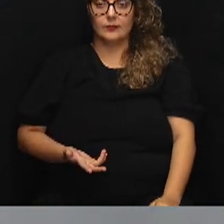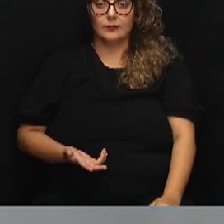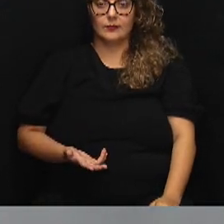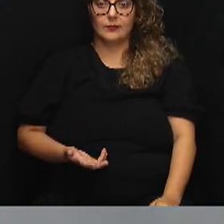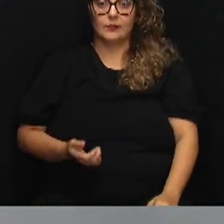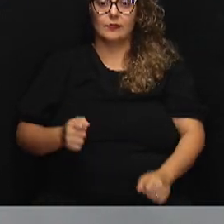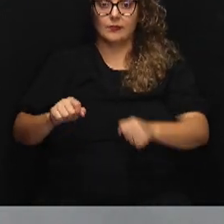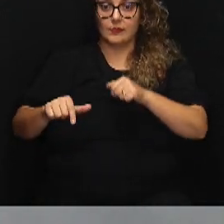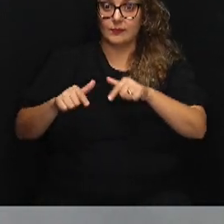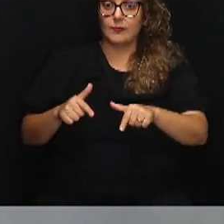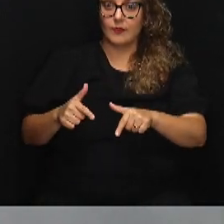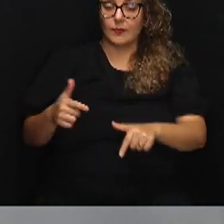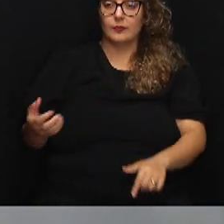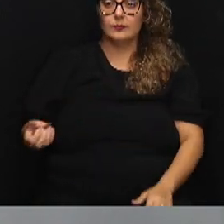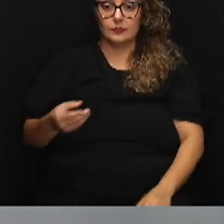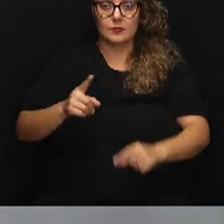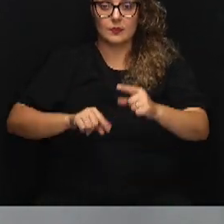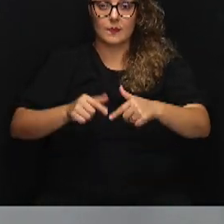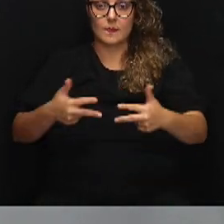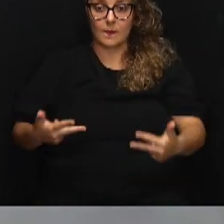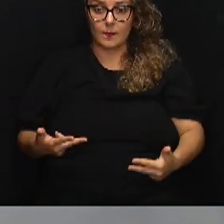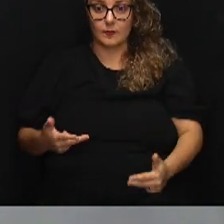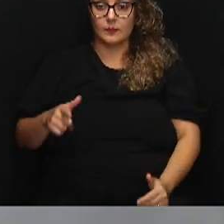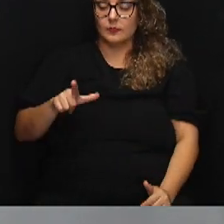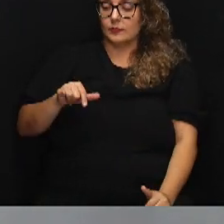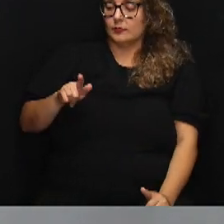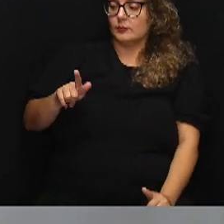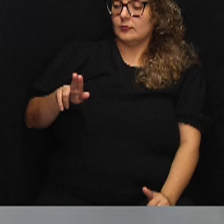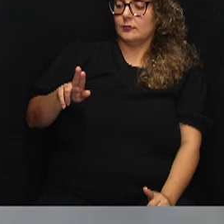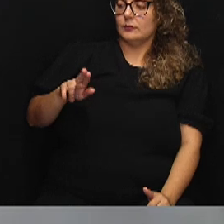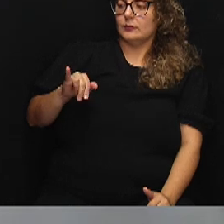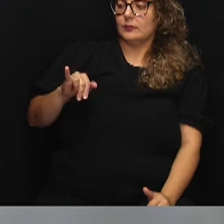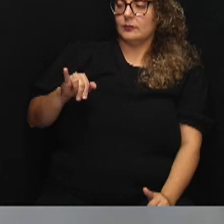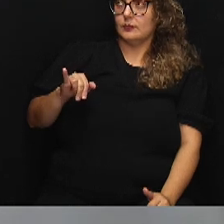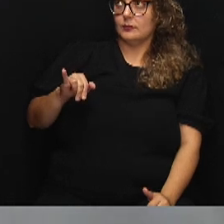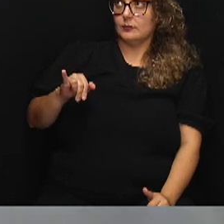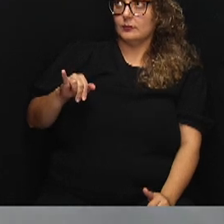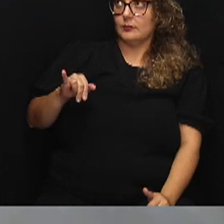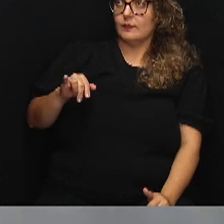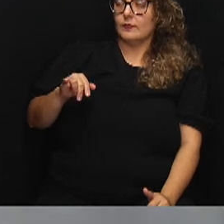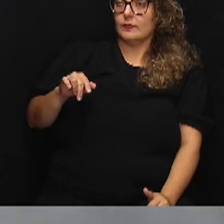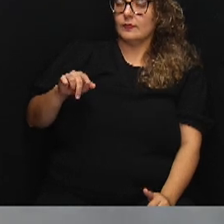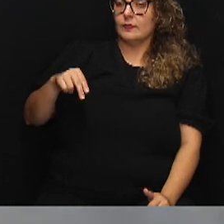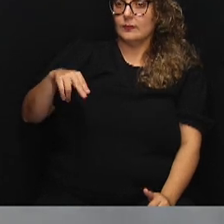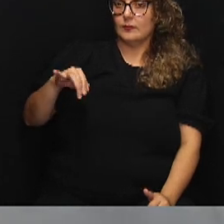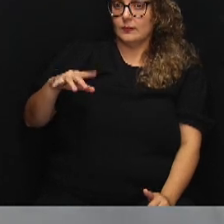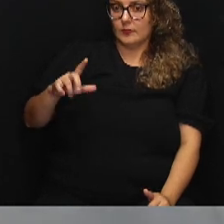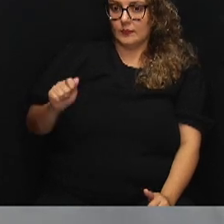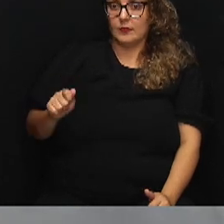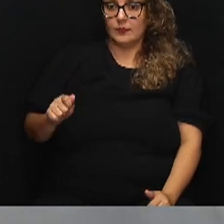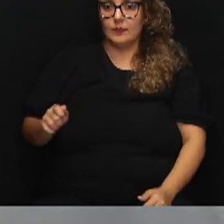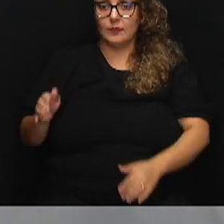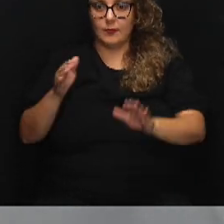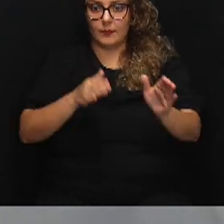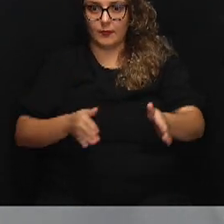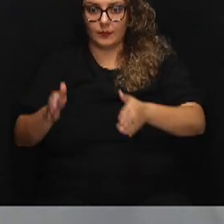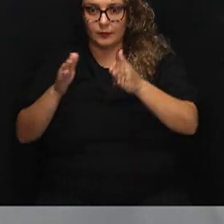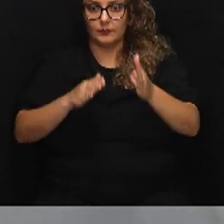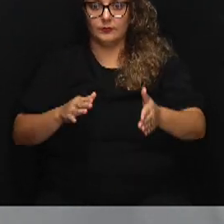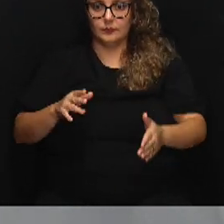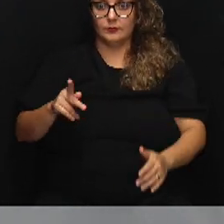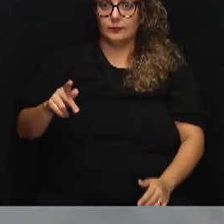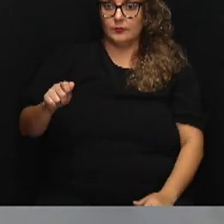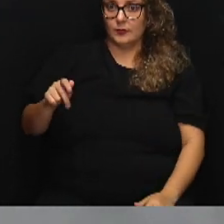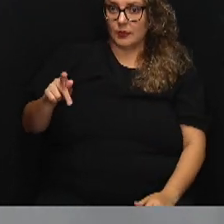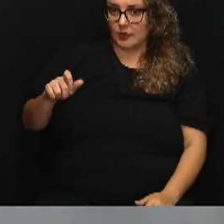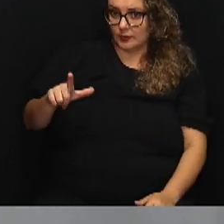formar novos produtos a partir de lignina. A partir da lignina, que é um subproduto de produção de papel e